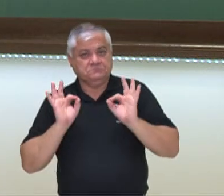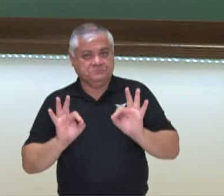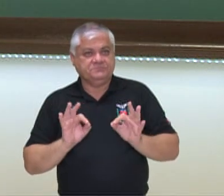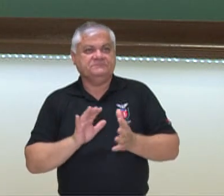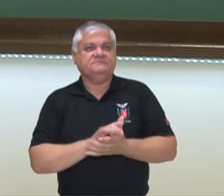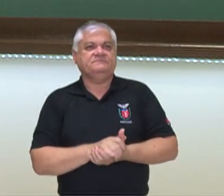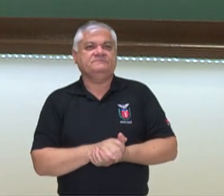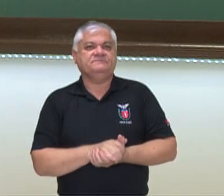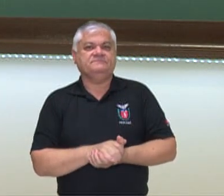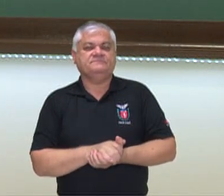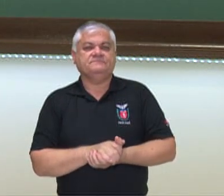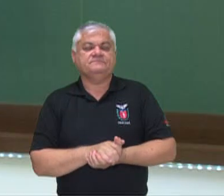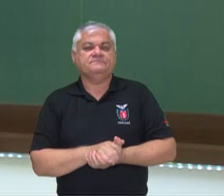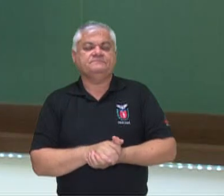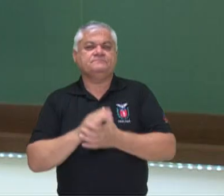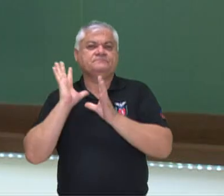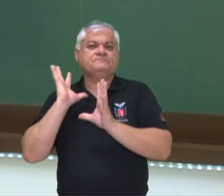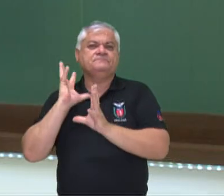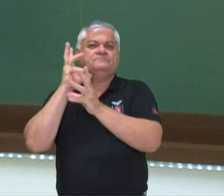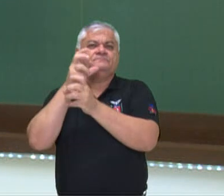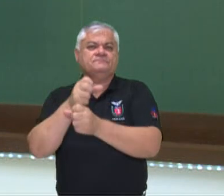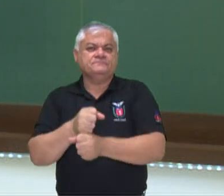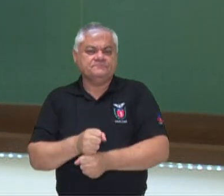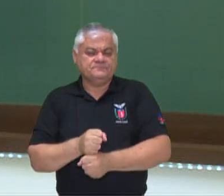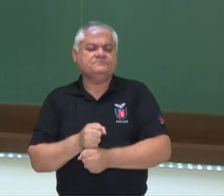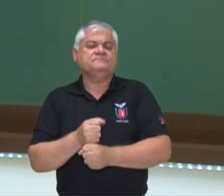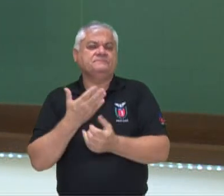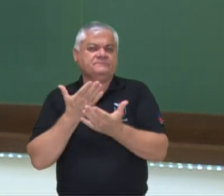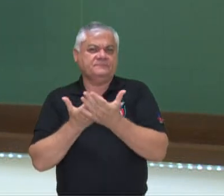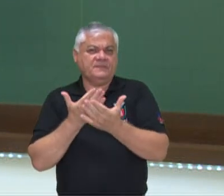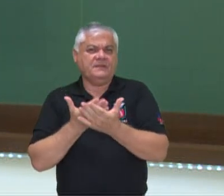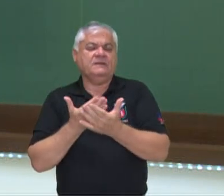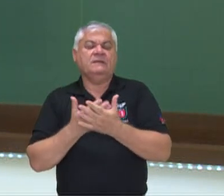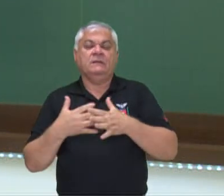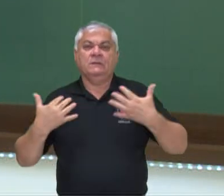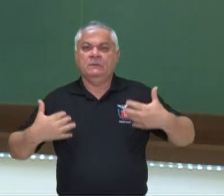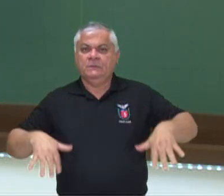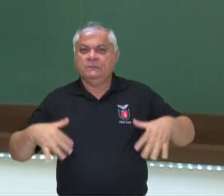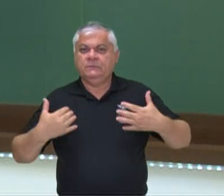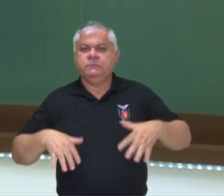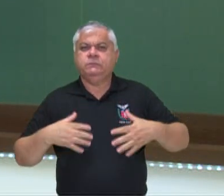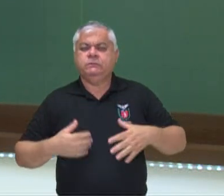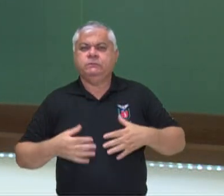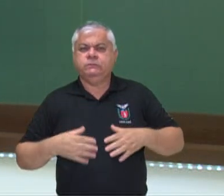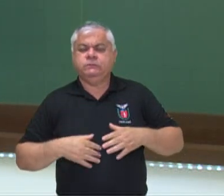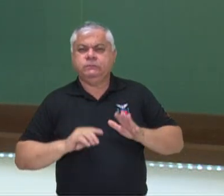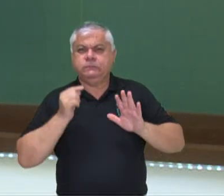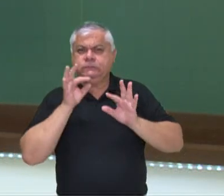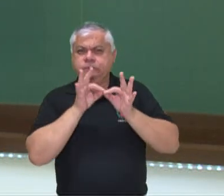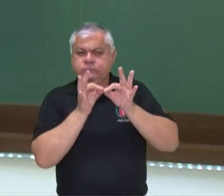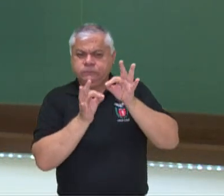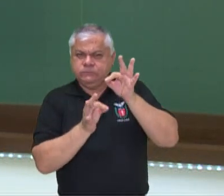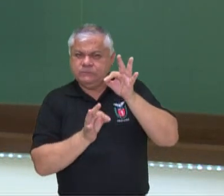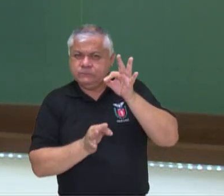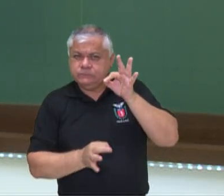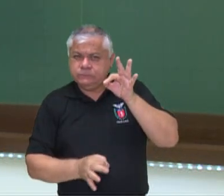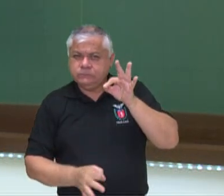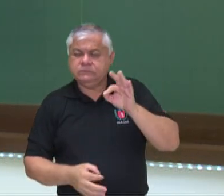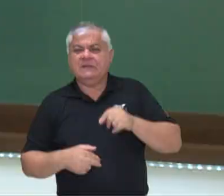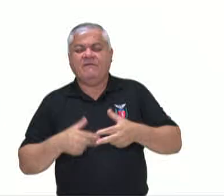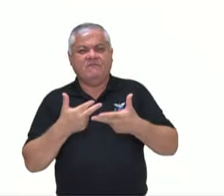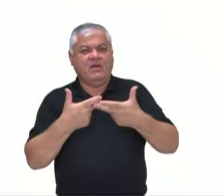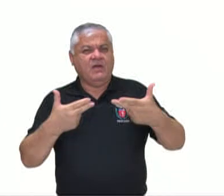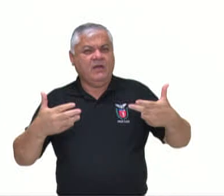Bom? Retomando então, tudo isso que a gente falou, foi bem puxada essa aula, vimos vários esportes, revisamos vários